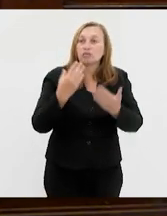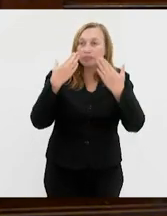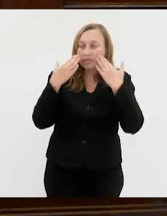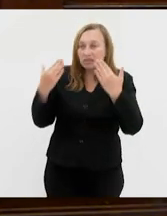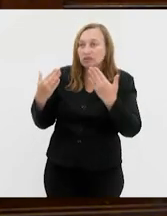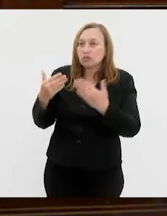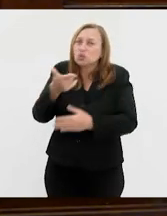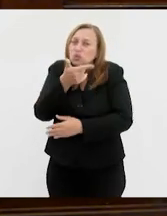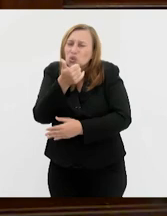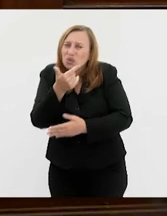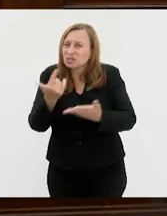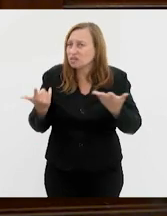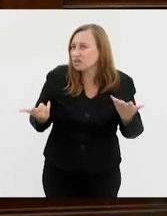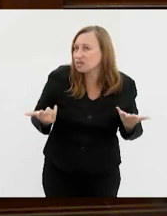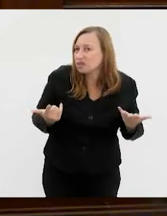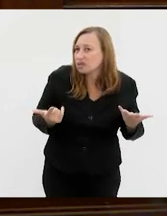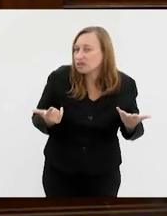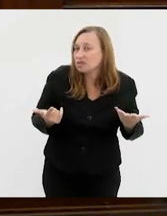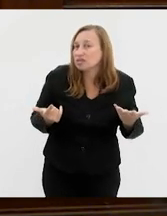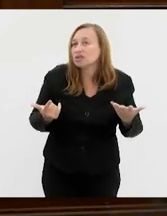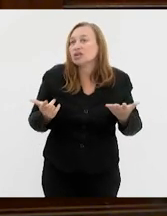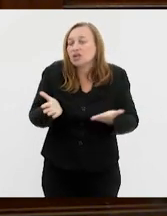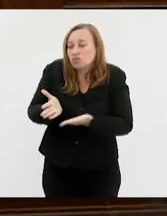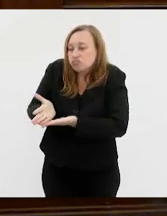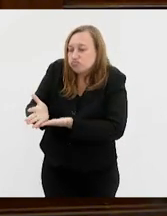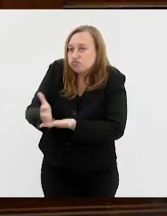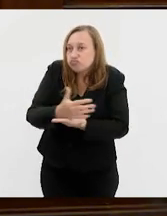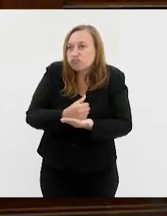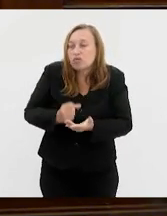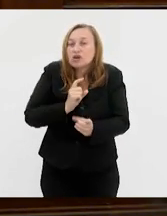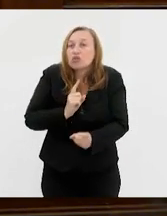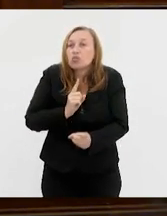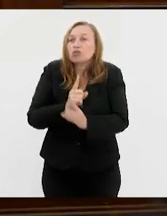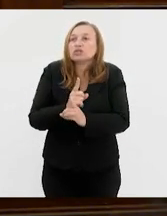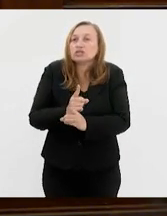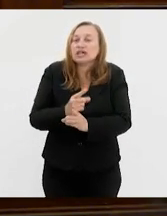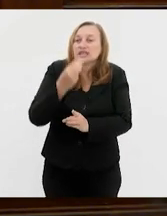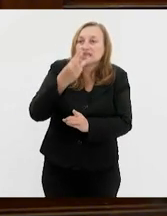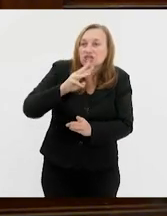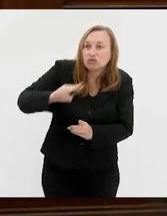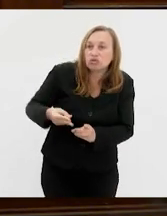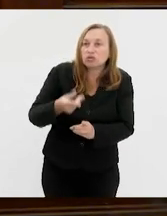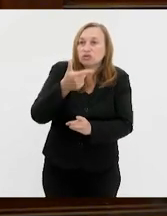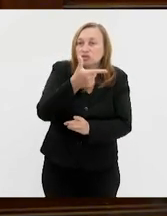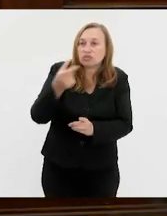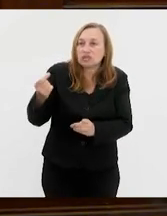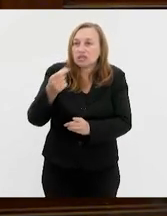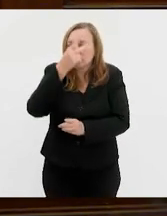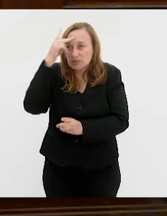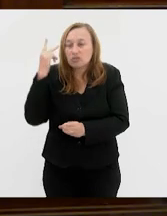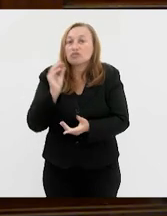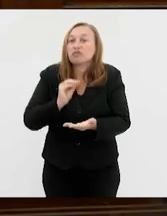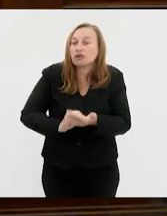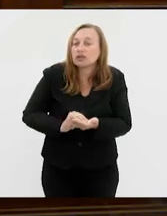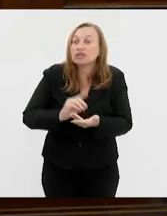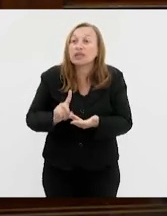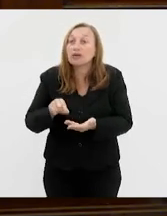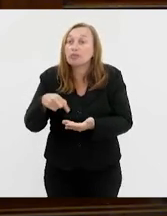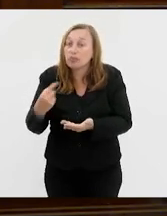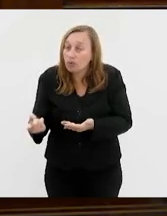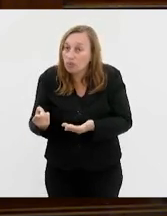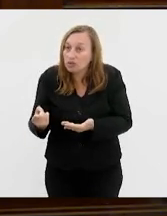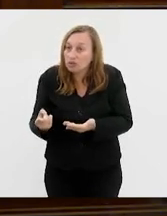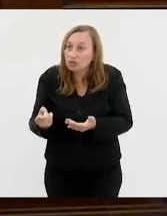Bom, fizeram a depuração e encontraram 3.200 pessoas faltando. Depois, as